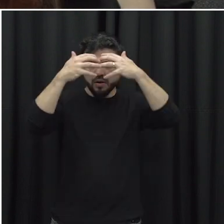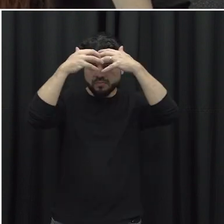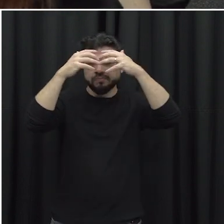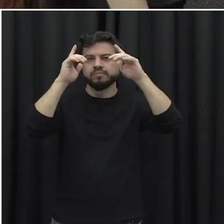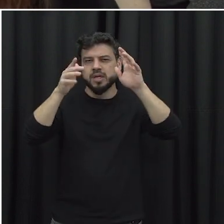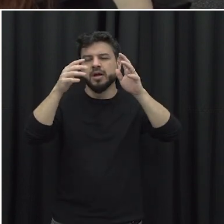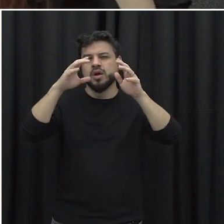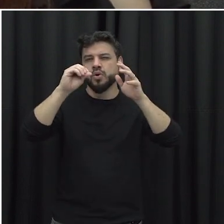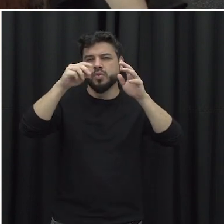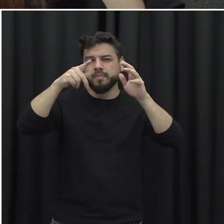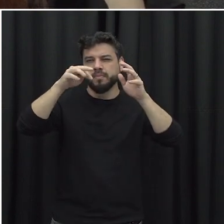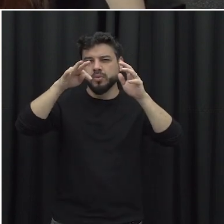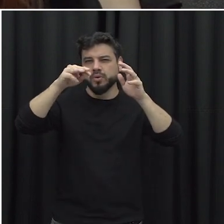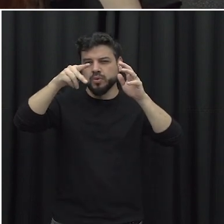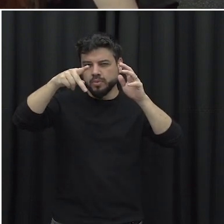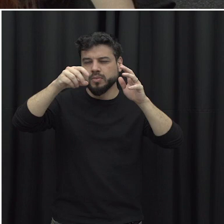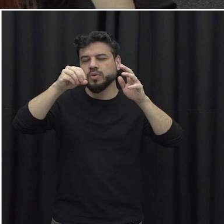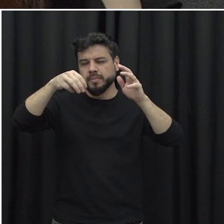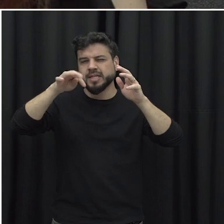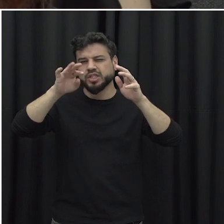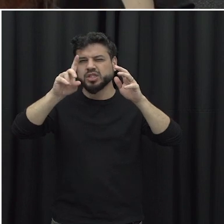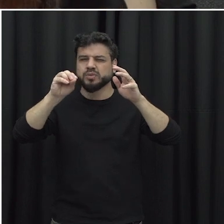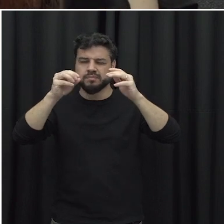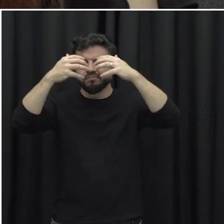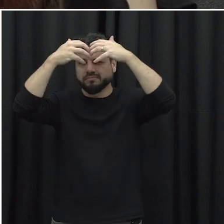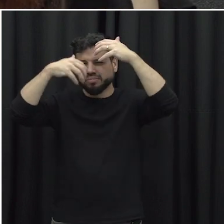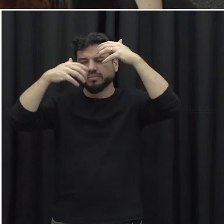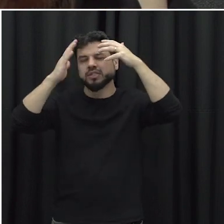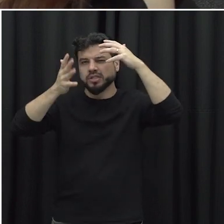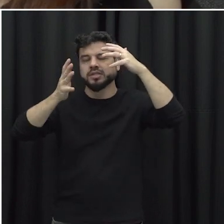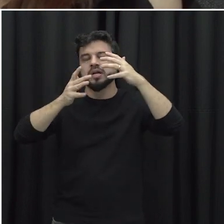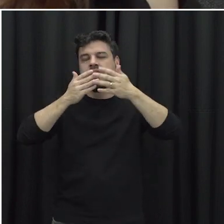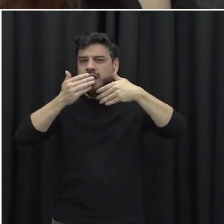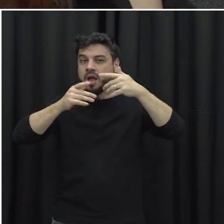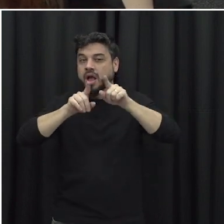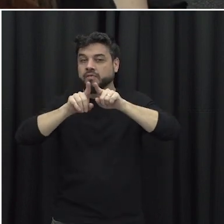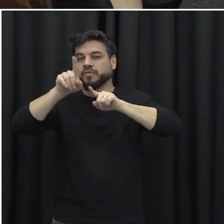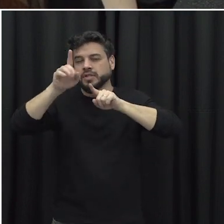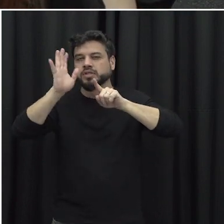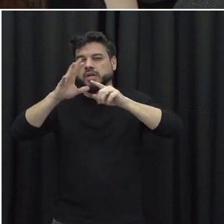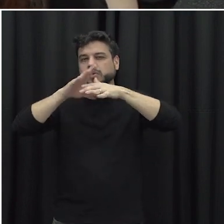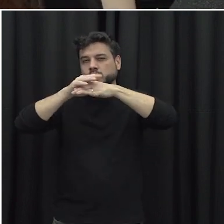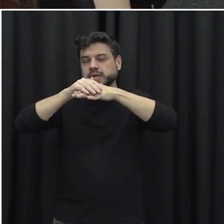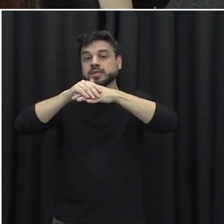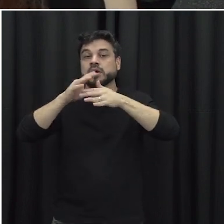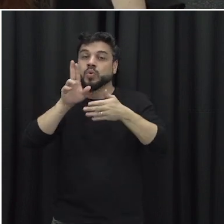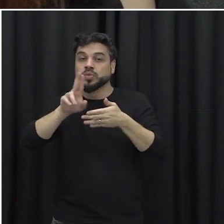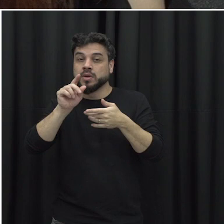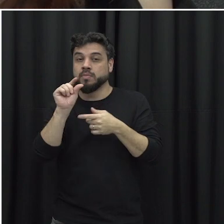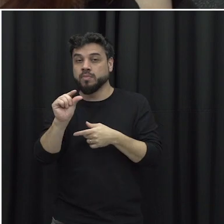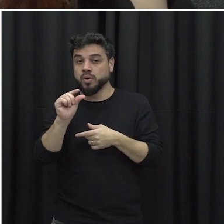considerável ali, no estágio mais moderado ainda da doença. Mas com o uso de doses baixas na faixa